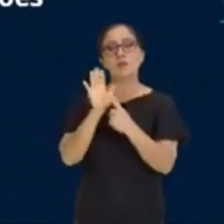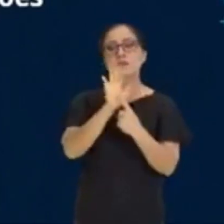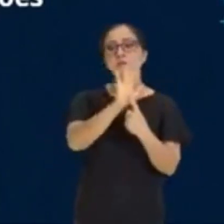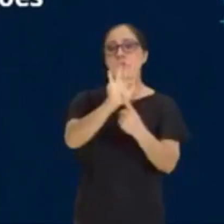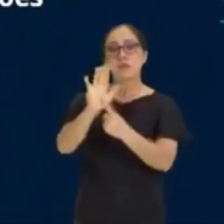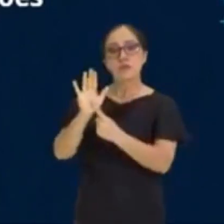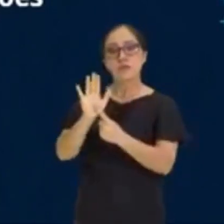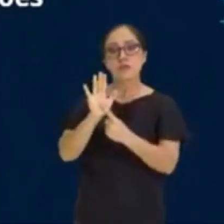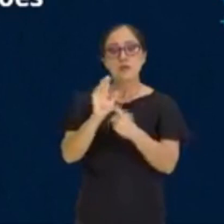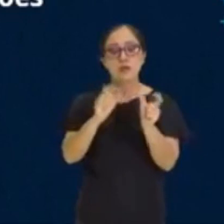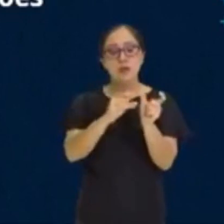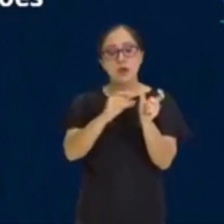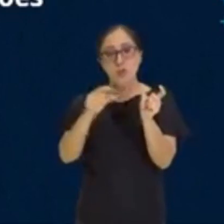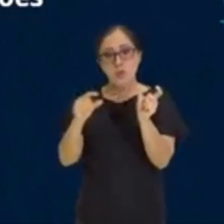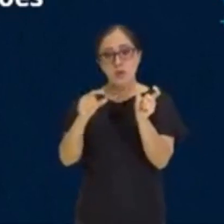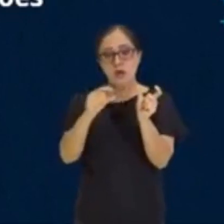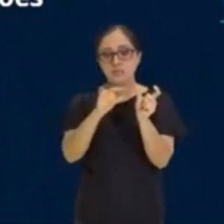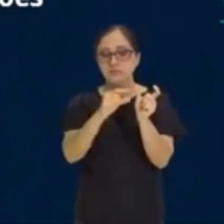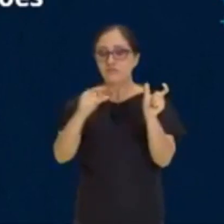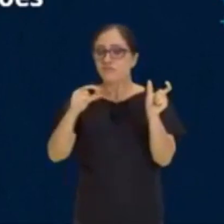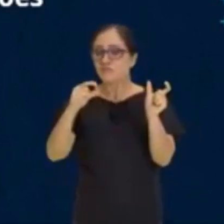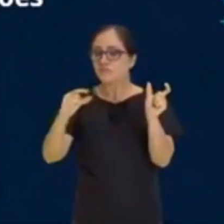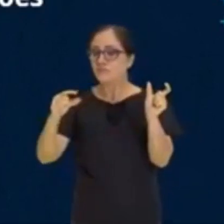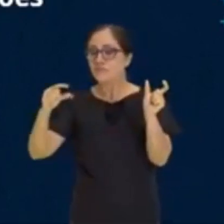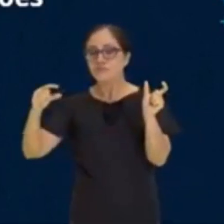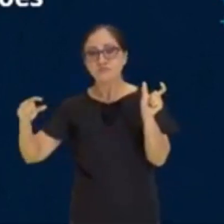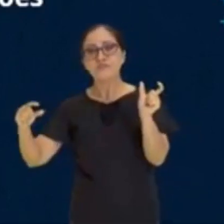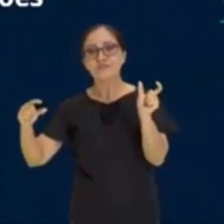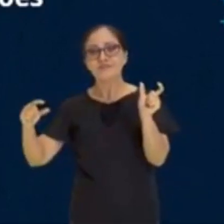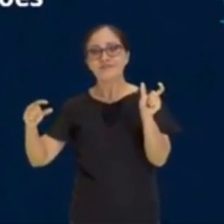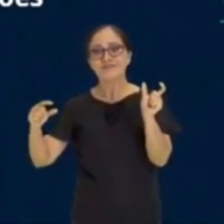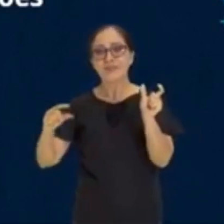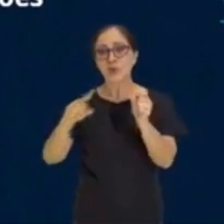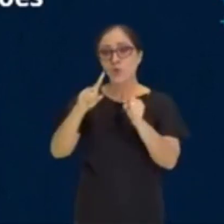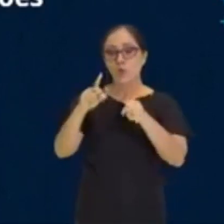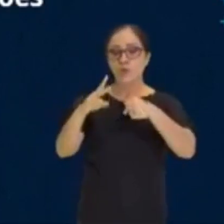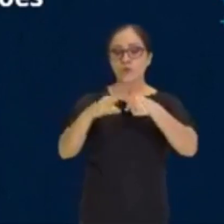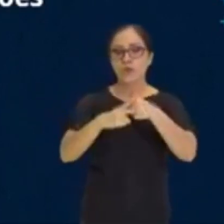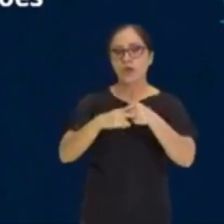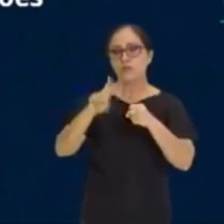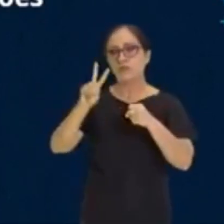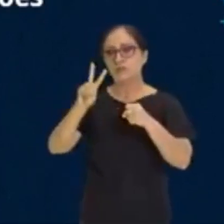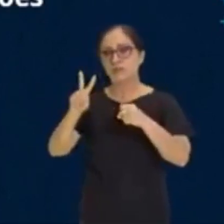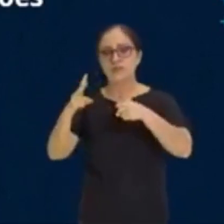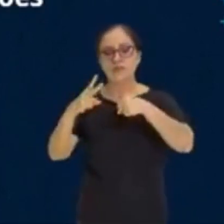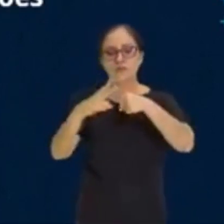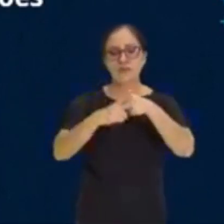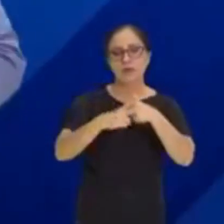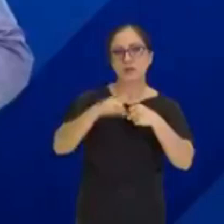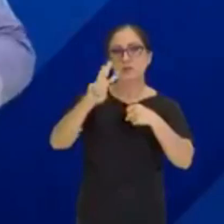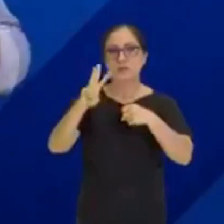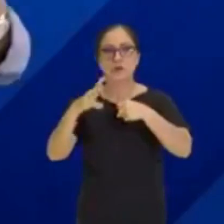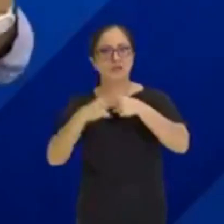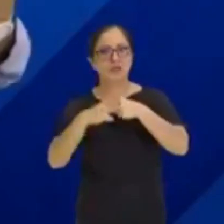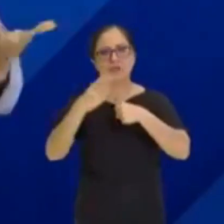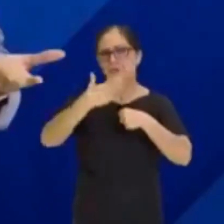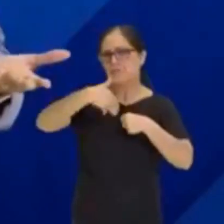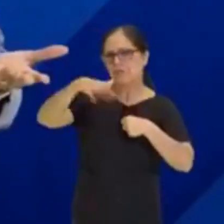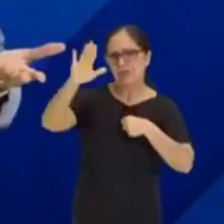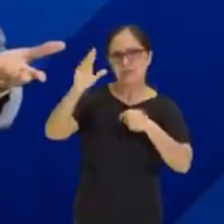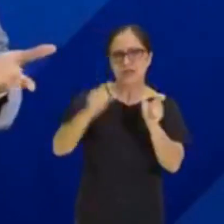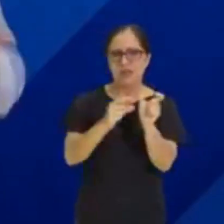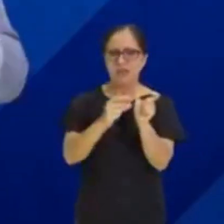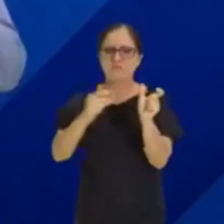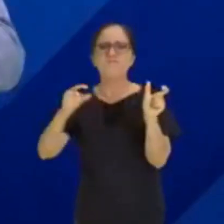ou mais orações, ou seja, um ou mais verbos. Meus queridos, estou